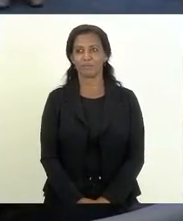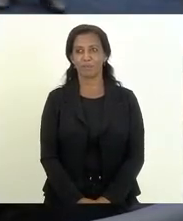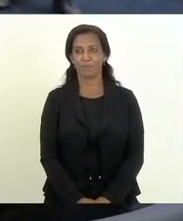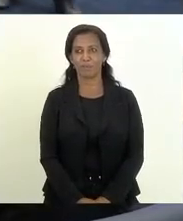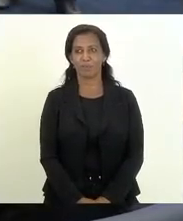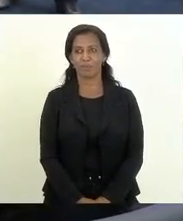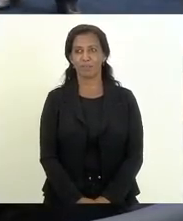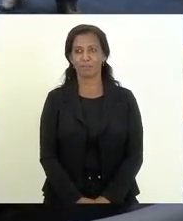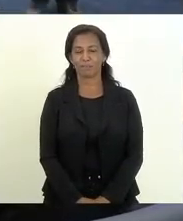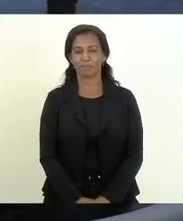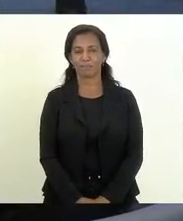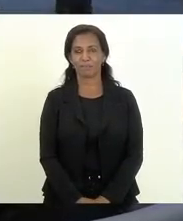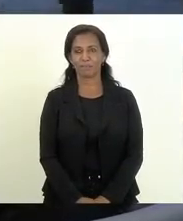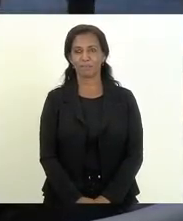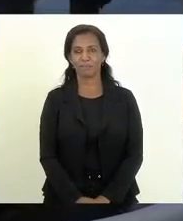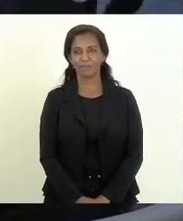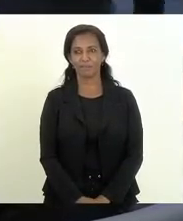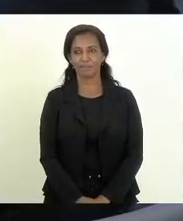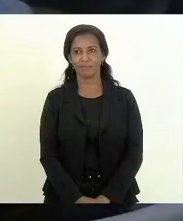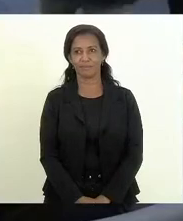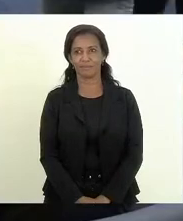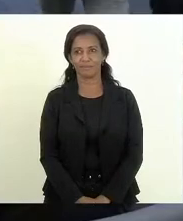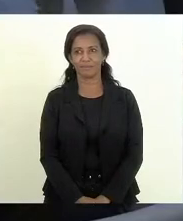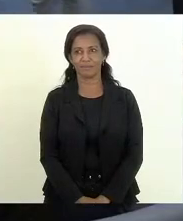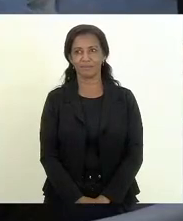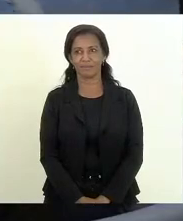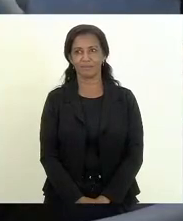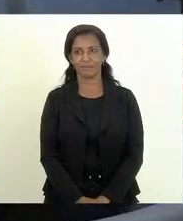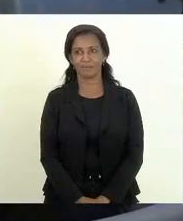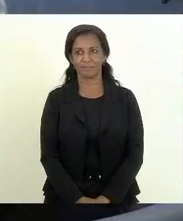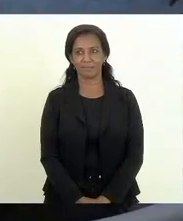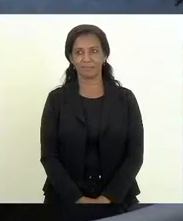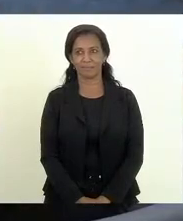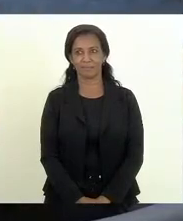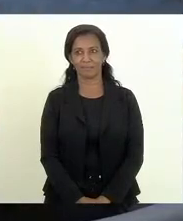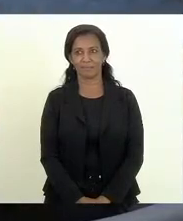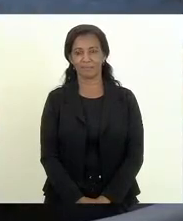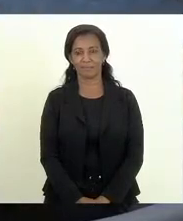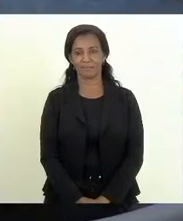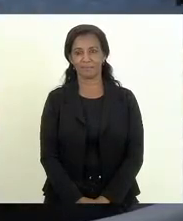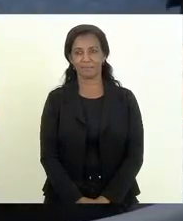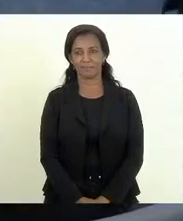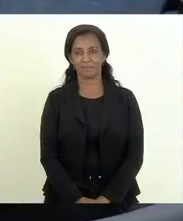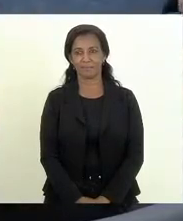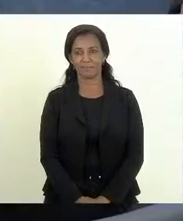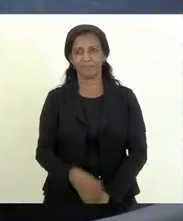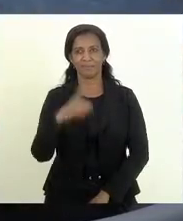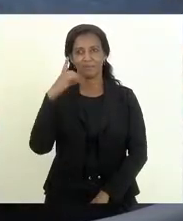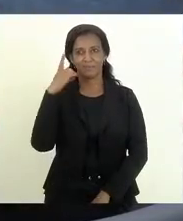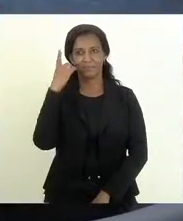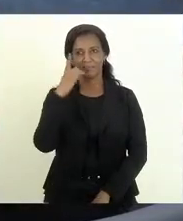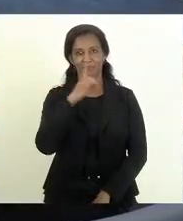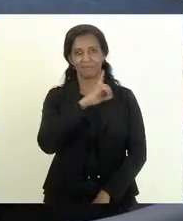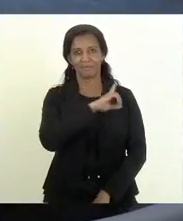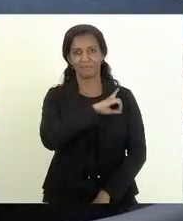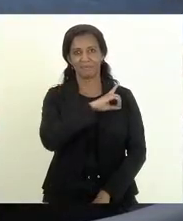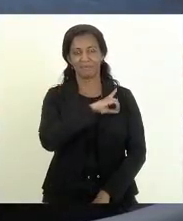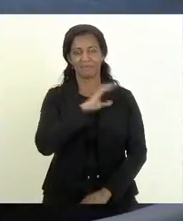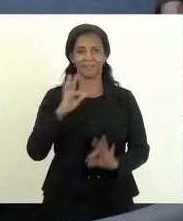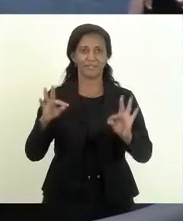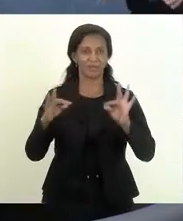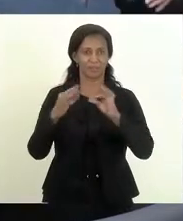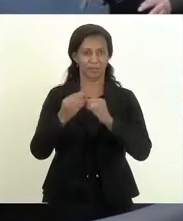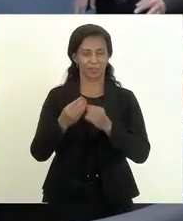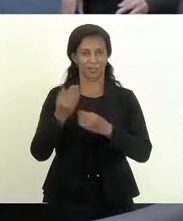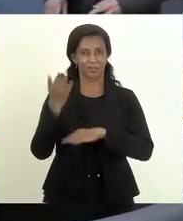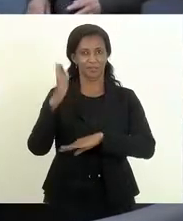Pela ordem, presidente. Deputada Marta Rocha, em seguida, deputada Dani. Boa tarde a todas e todos.